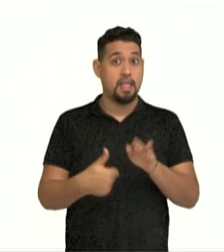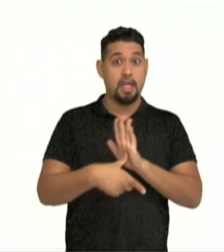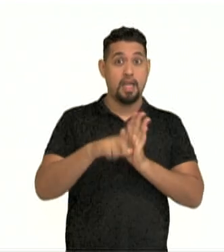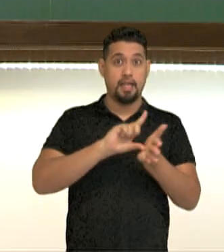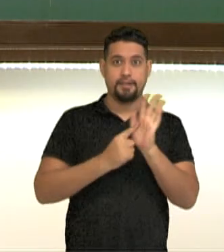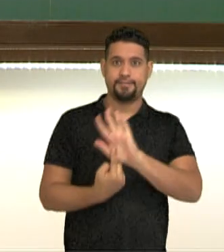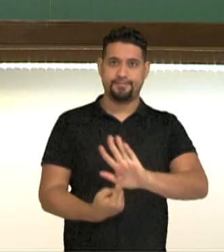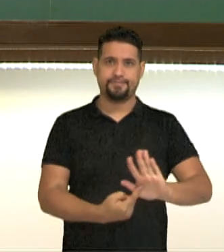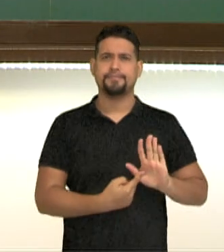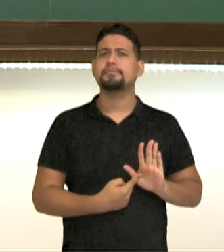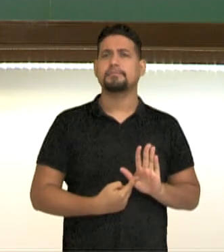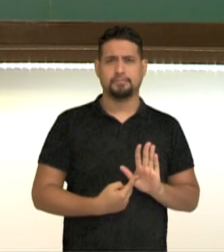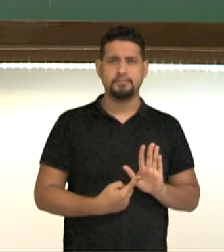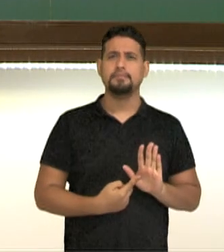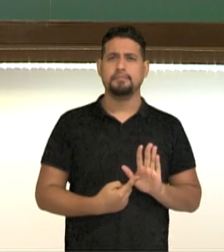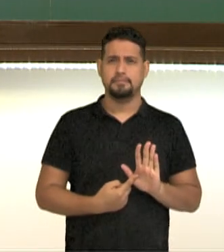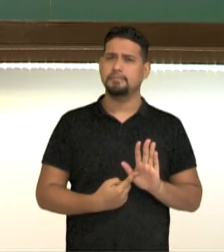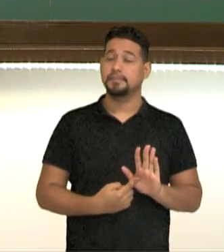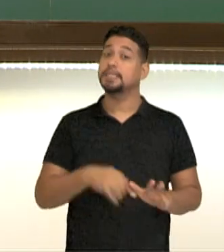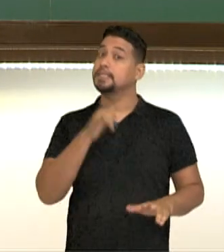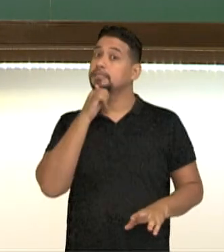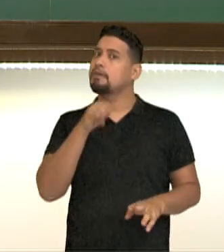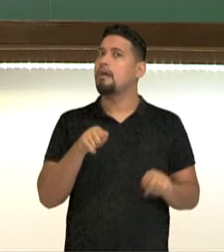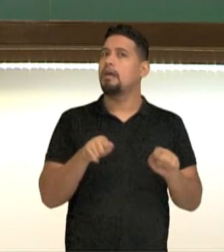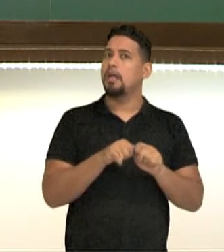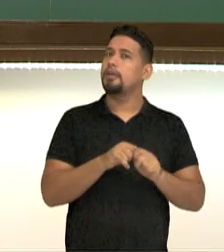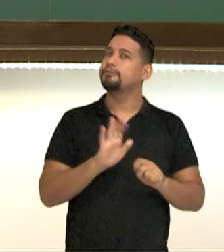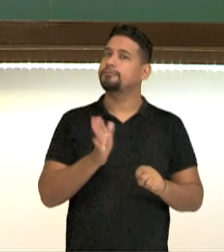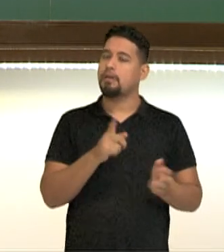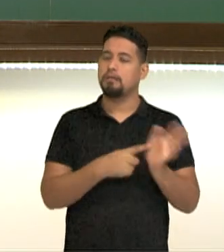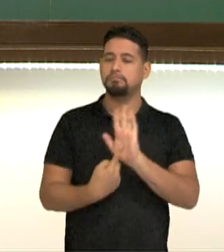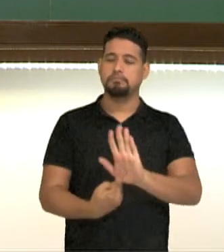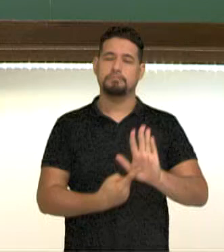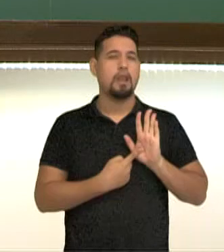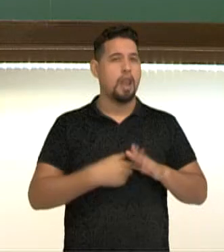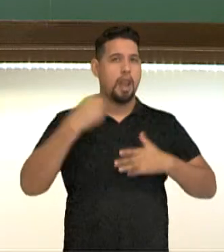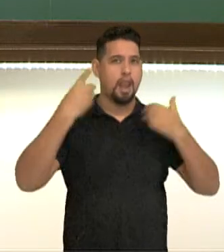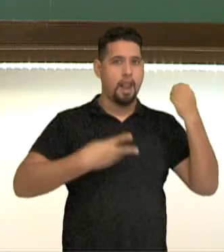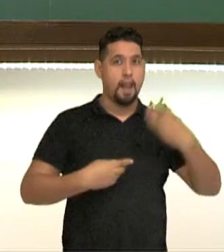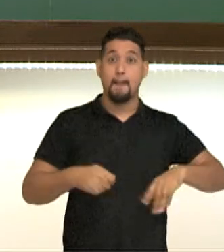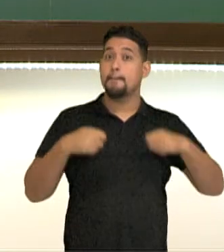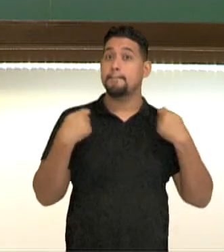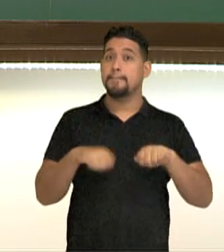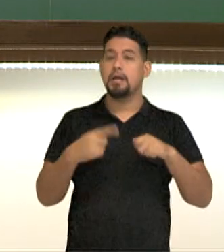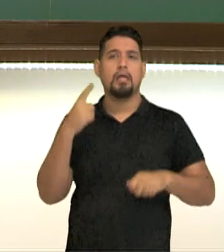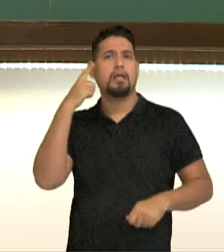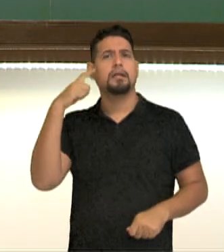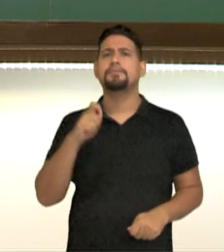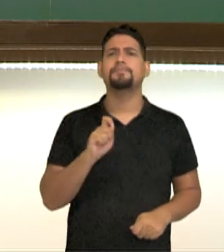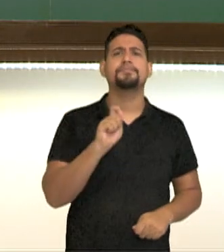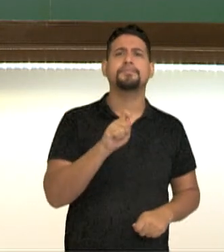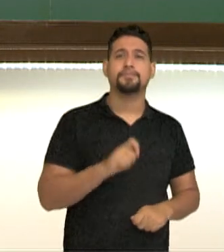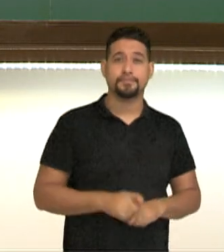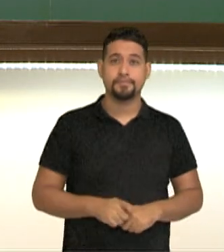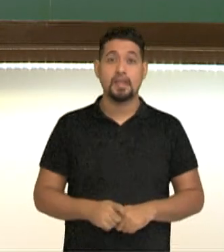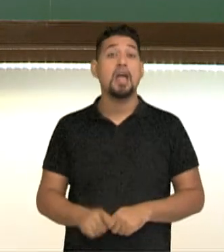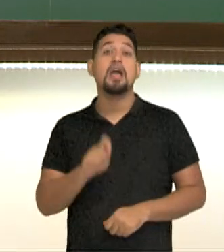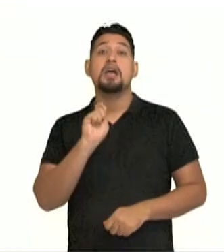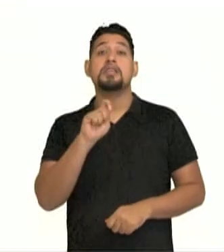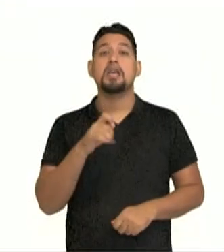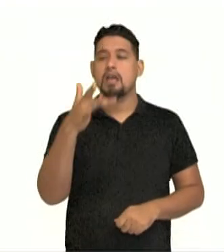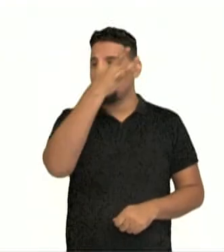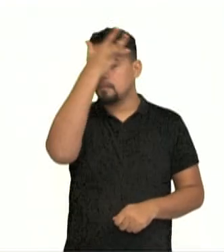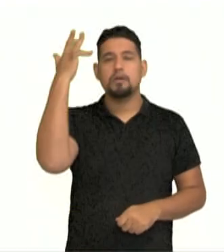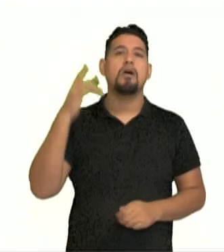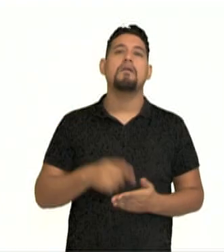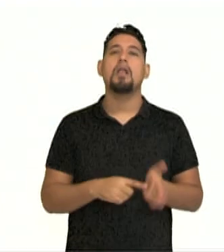apresentação. Quando você for realizar uma apresentação oral, você deve ter em mente o seguinte: quem é o seu